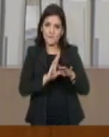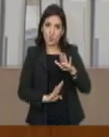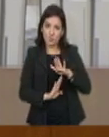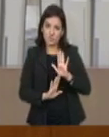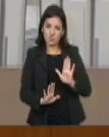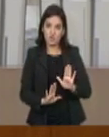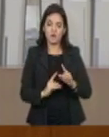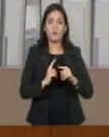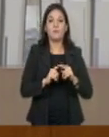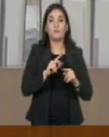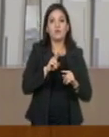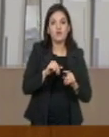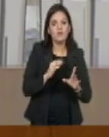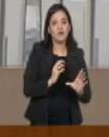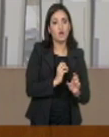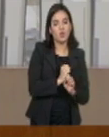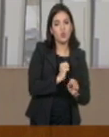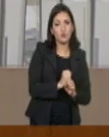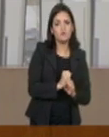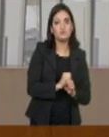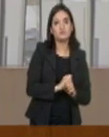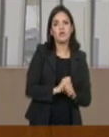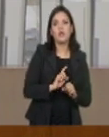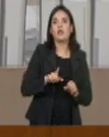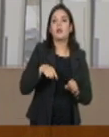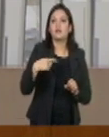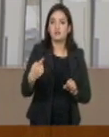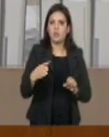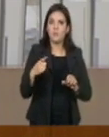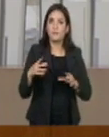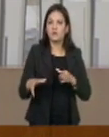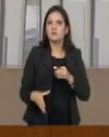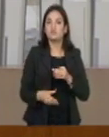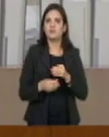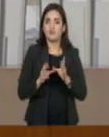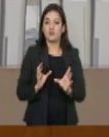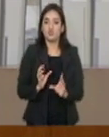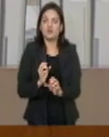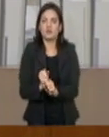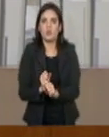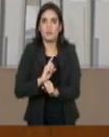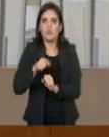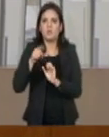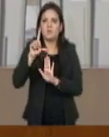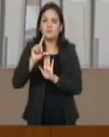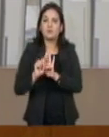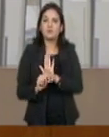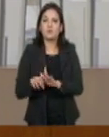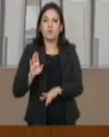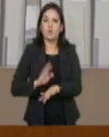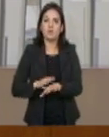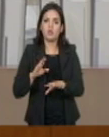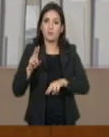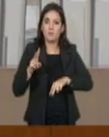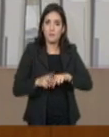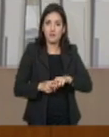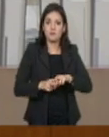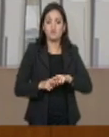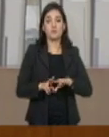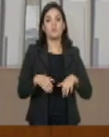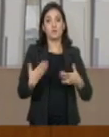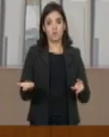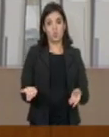porque já vai se contar benefícios, já vai se verificar a possibilidade de progressão de regime, enquanto o